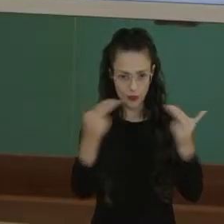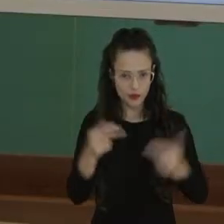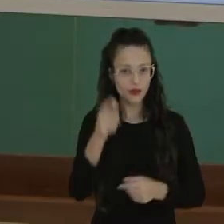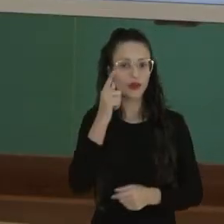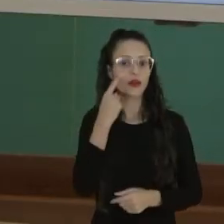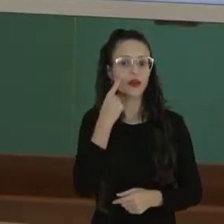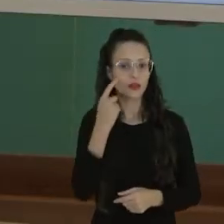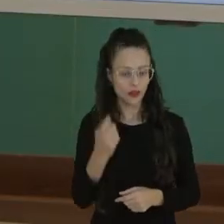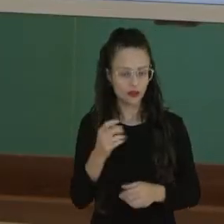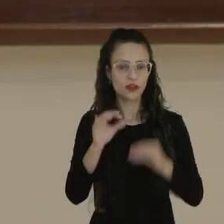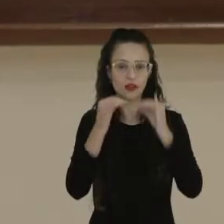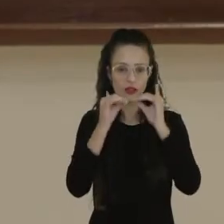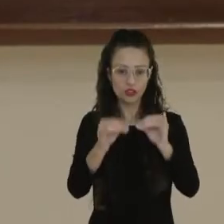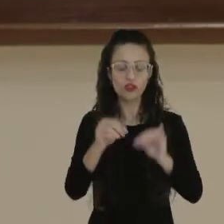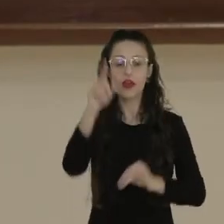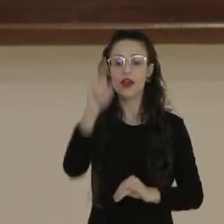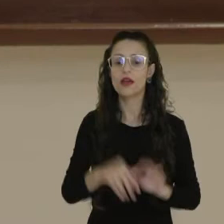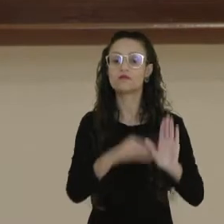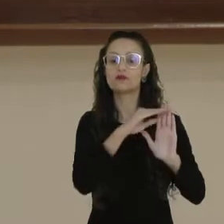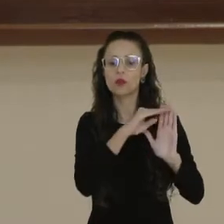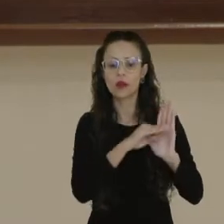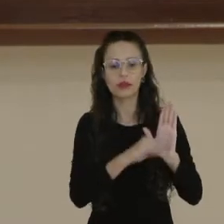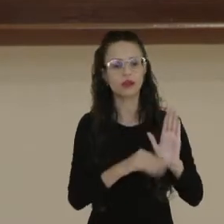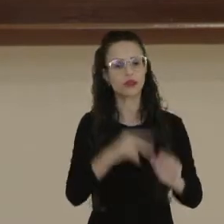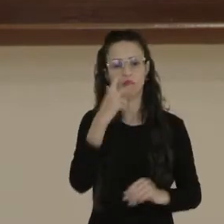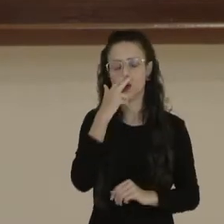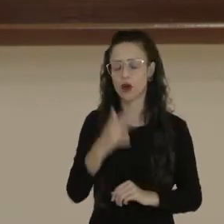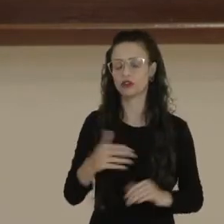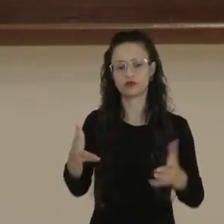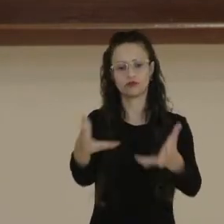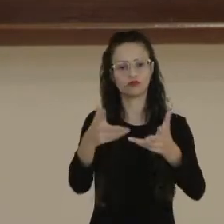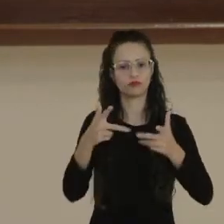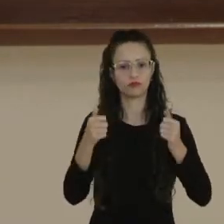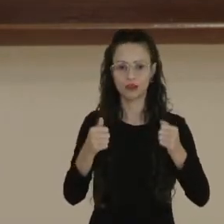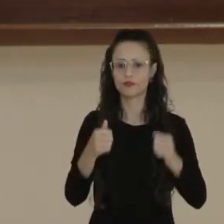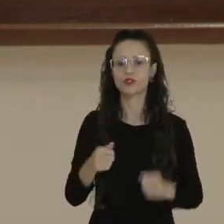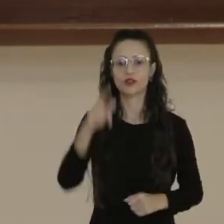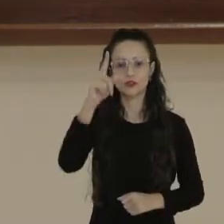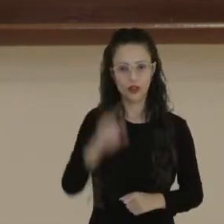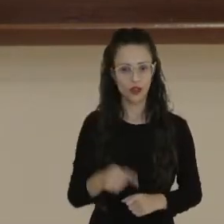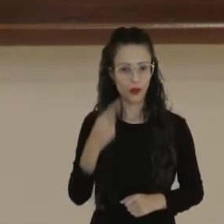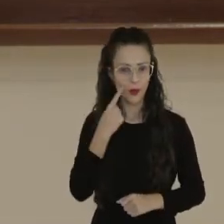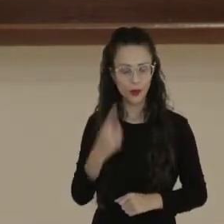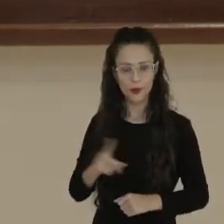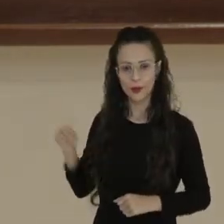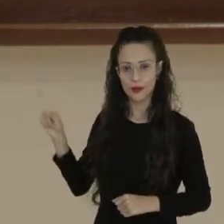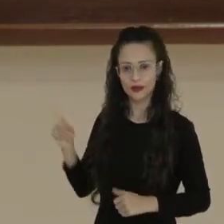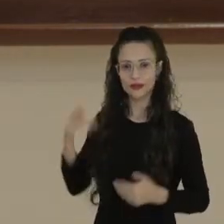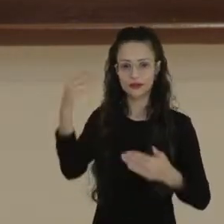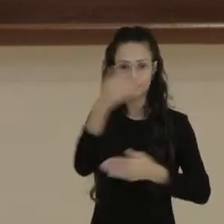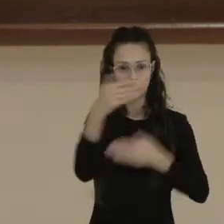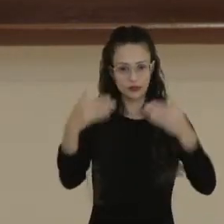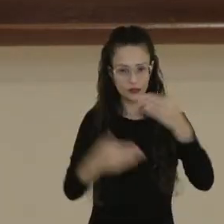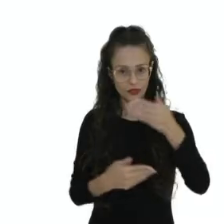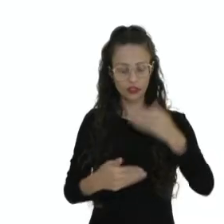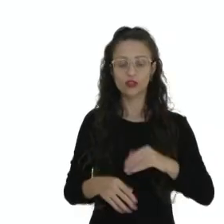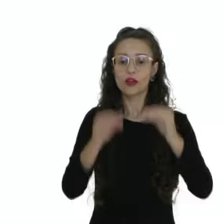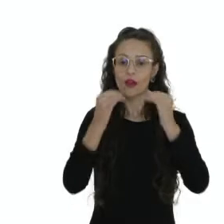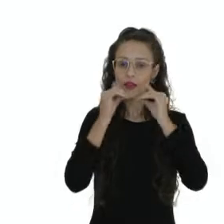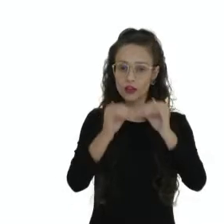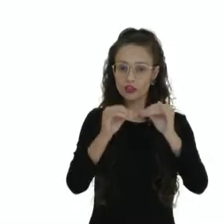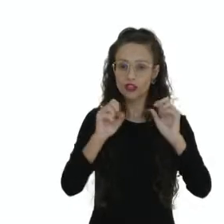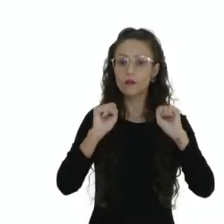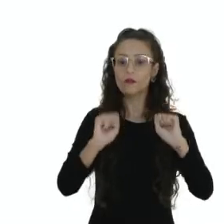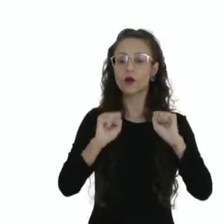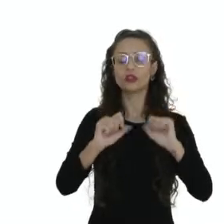uma propriedade que a gente chama de uma propriedade que eu considero fascinante, certo? Acompanhe aqui o slide comigo. A energia pode mudar